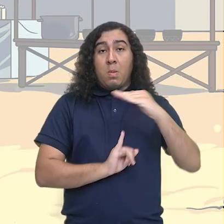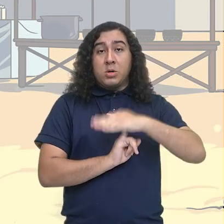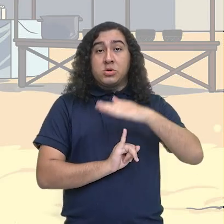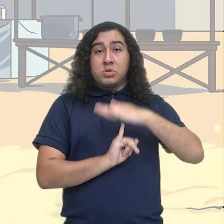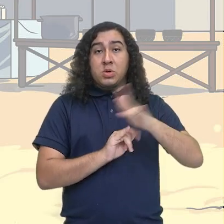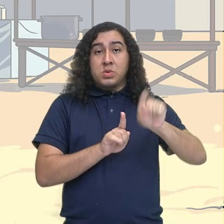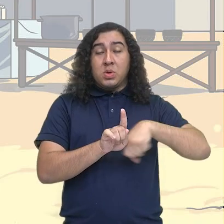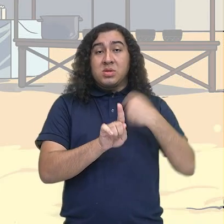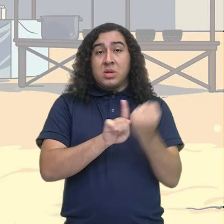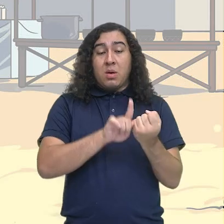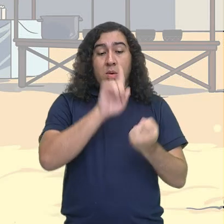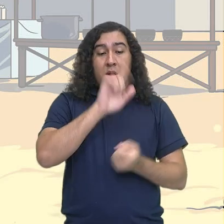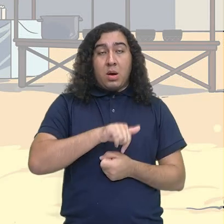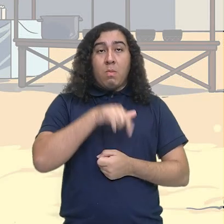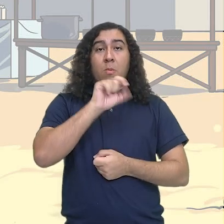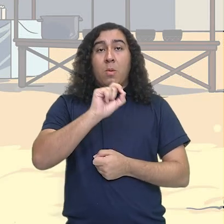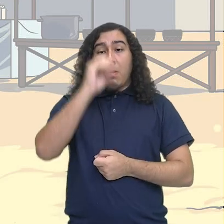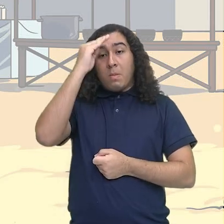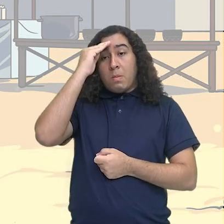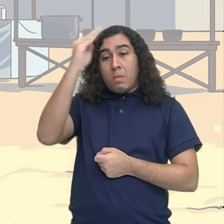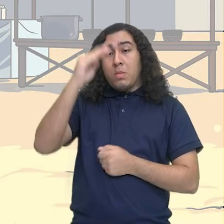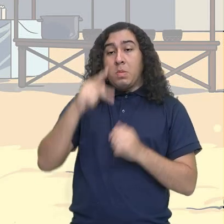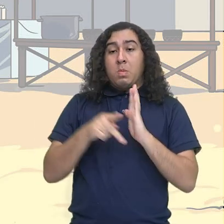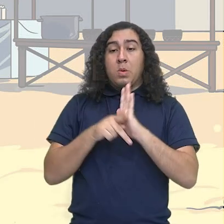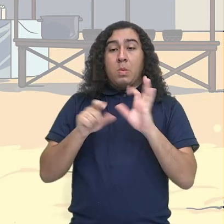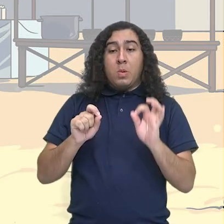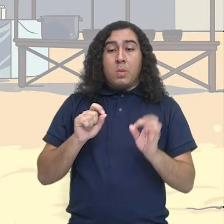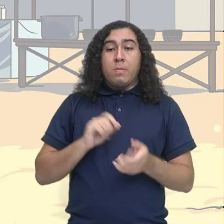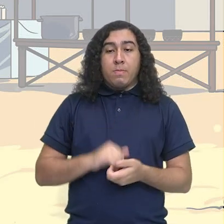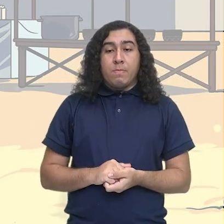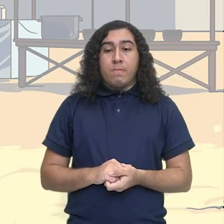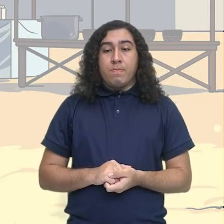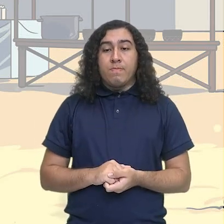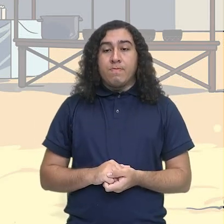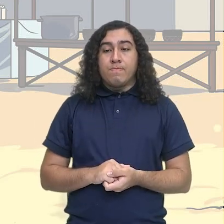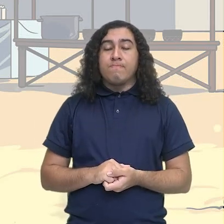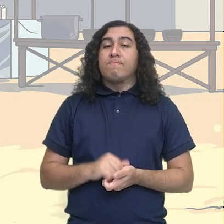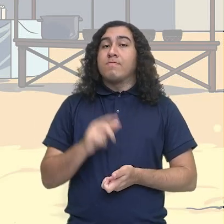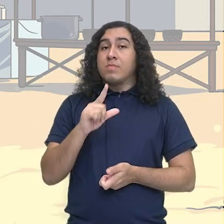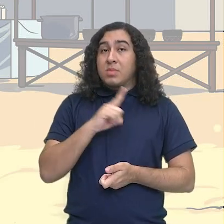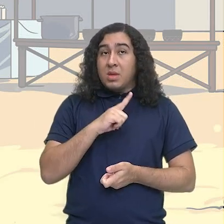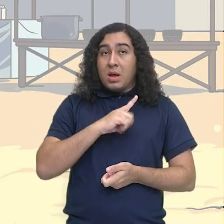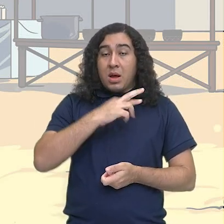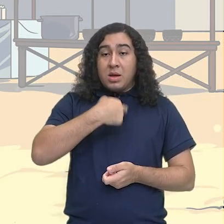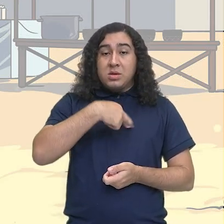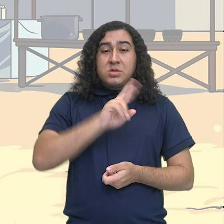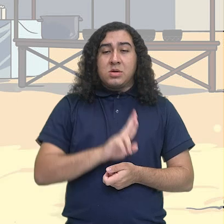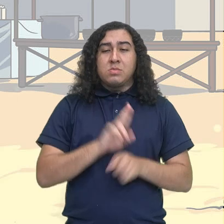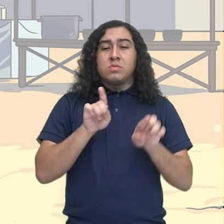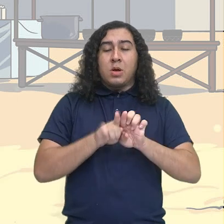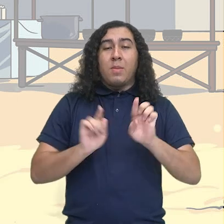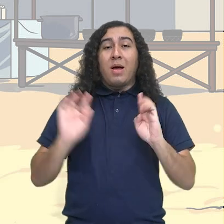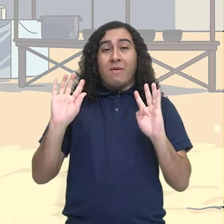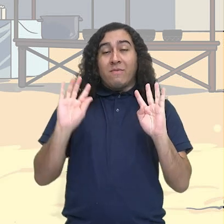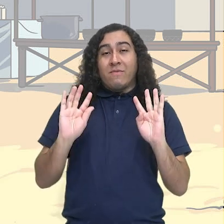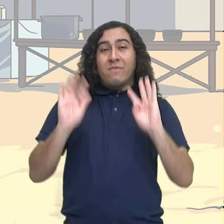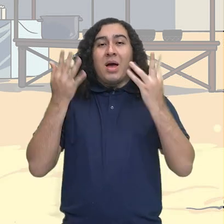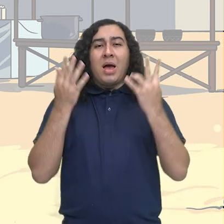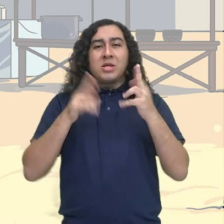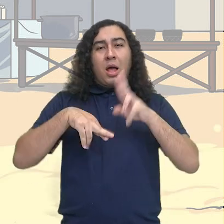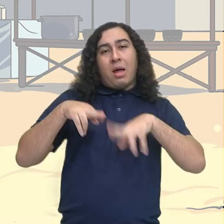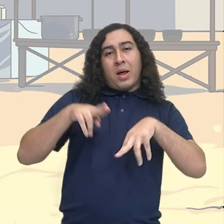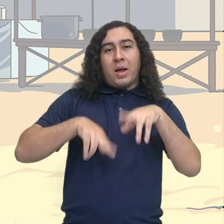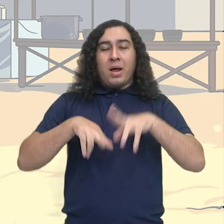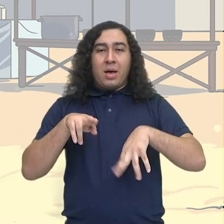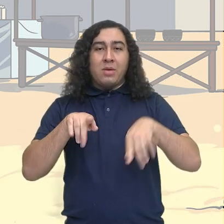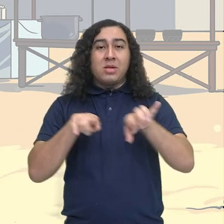social considerada aí para conservar o sagrado. E a festa aqui no arraial,